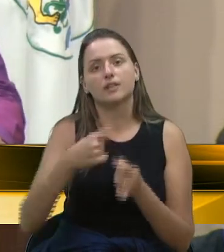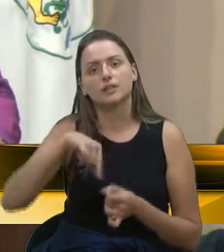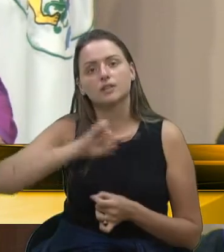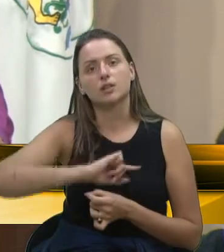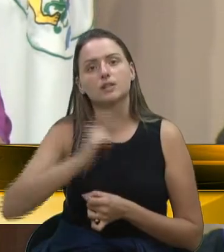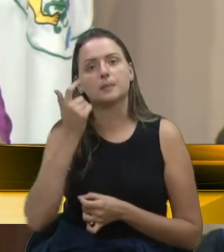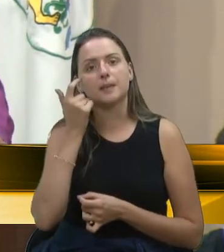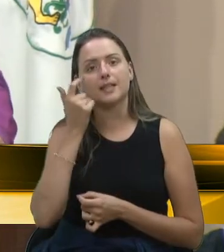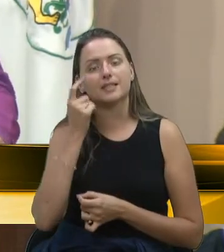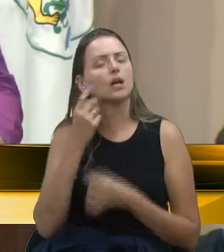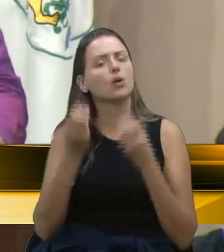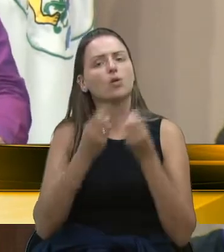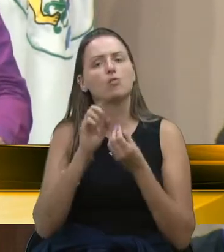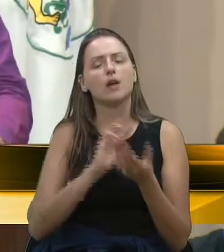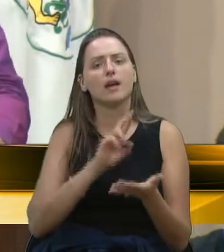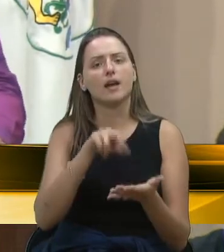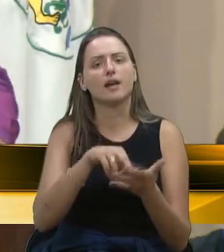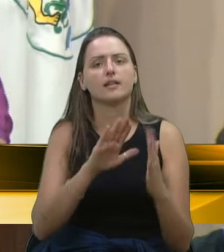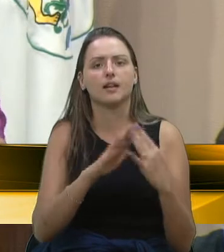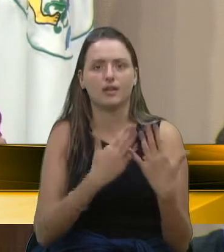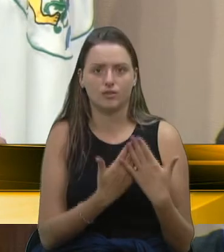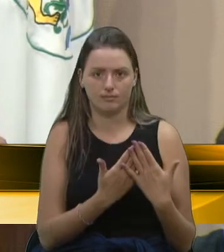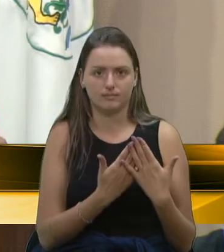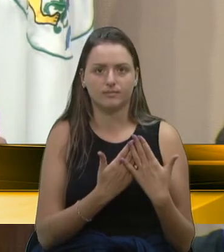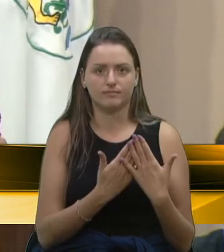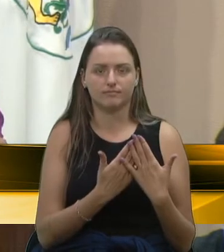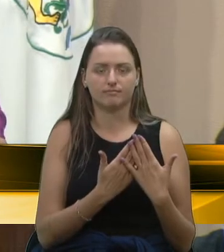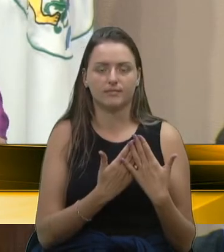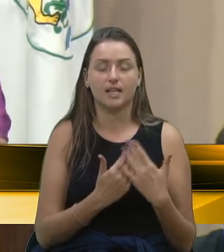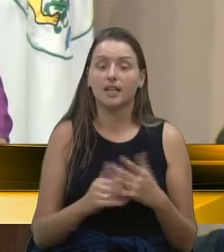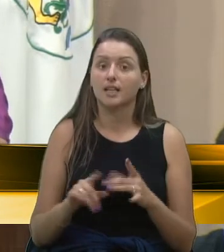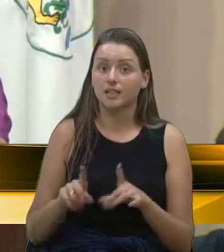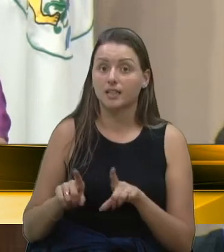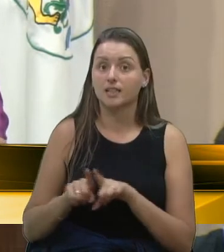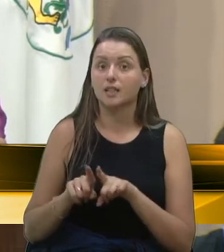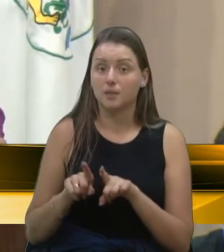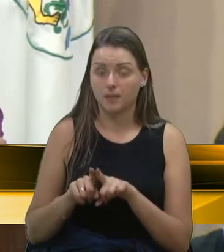realidade da escola. E, aliás,